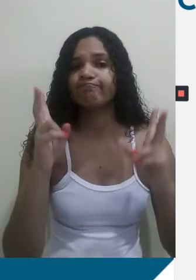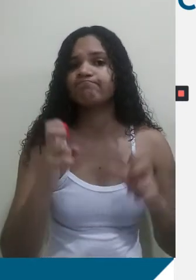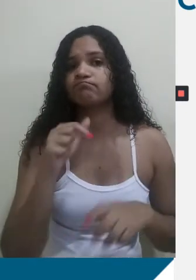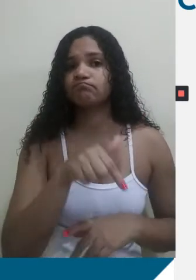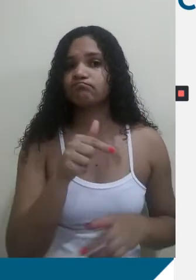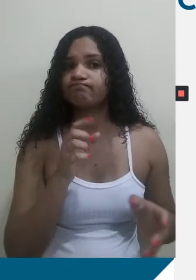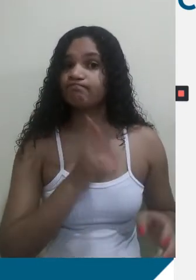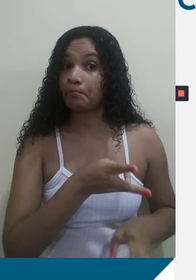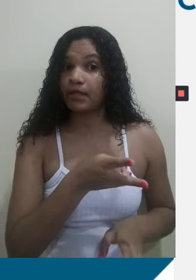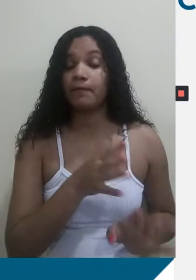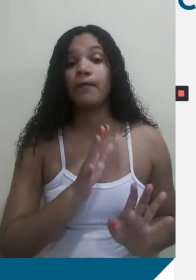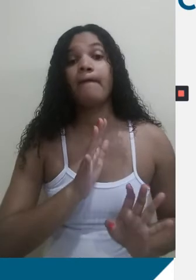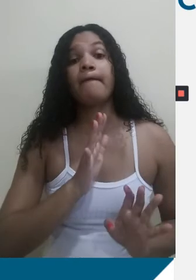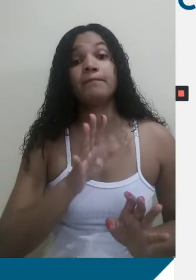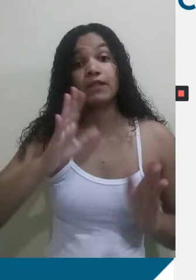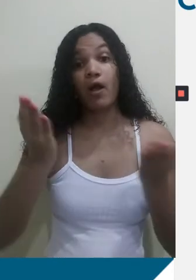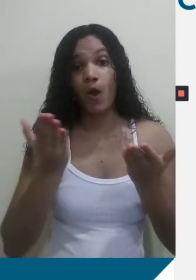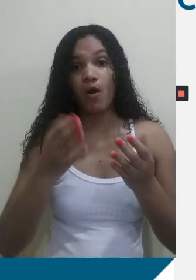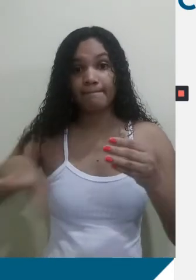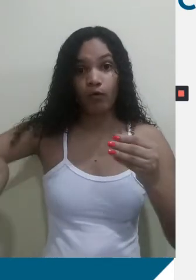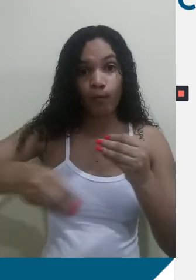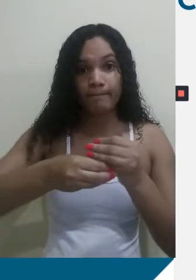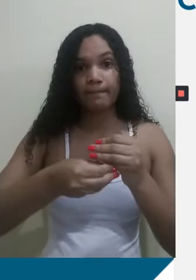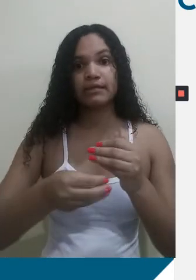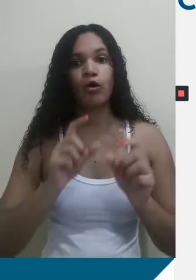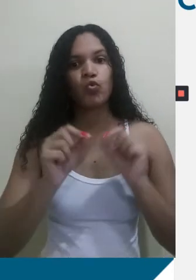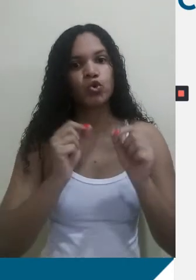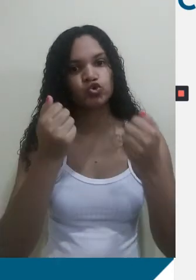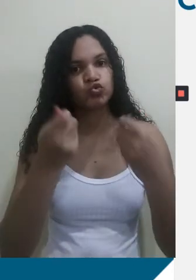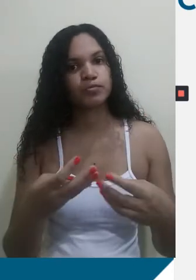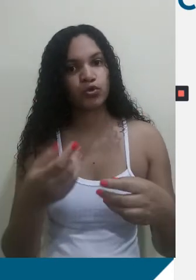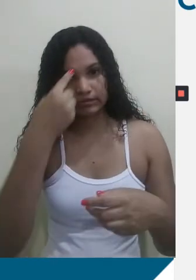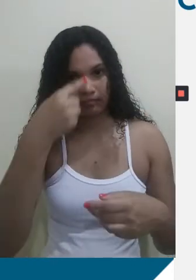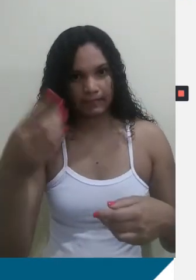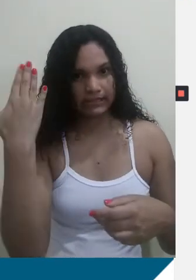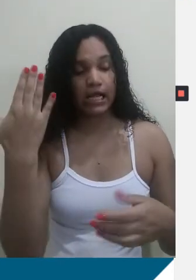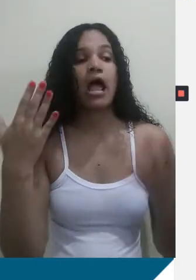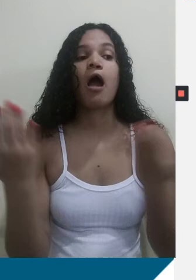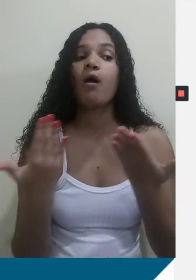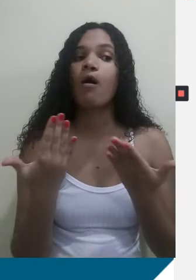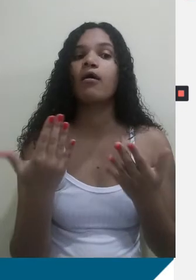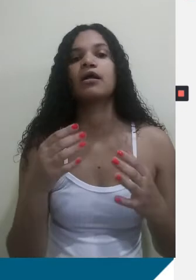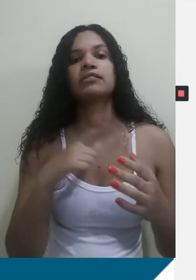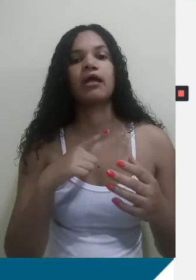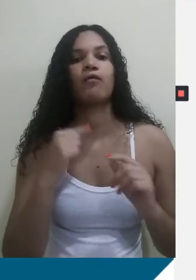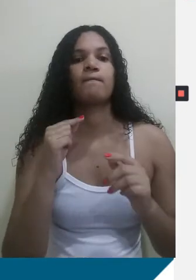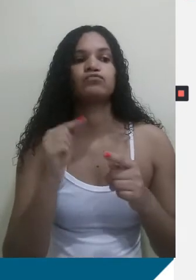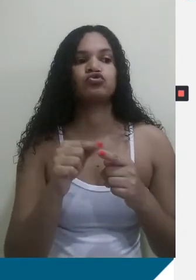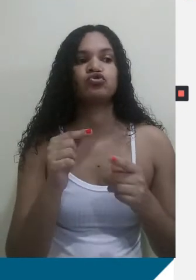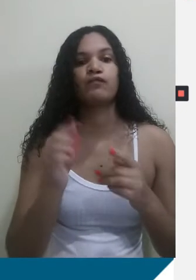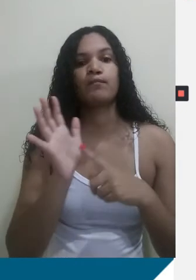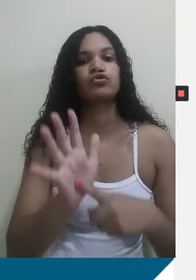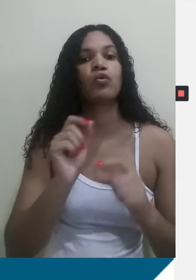para completar, portanto, o tema, hoje a gente vai falar um pouco sobre célula vegetal. Lembrando que